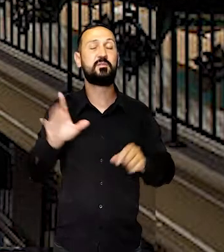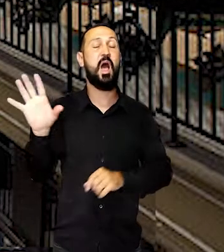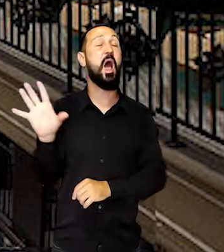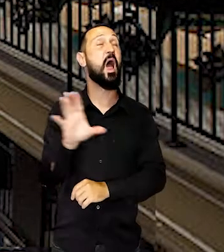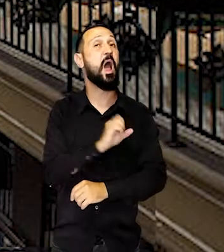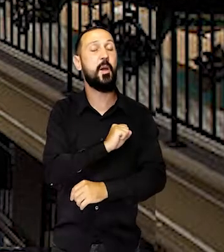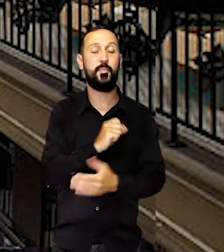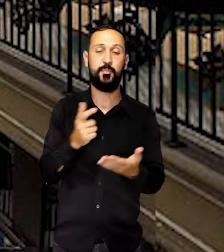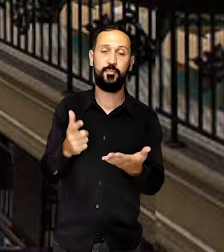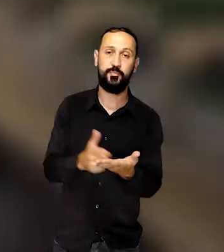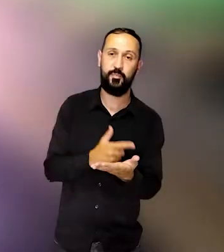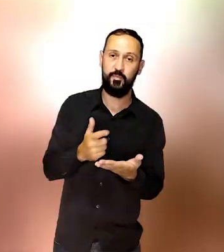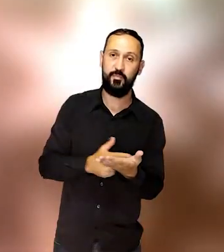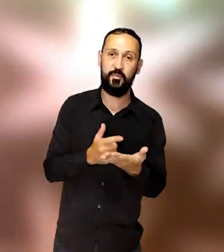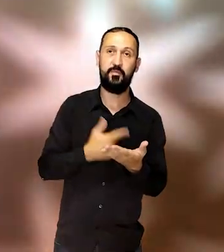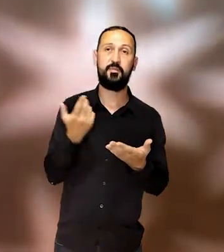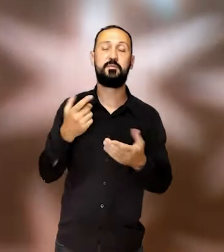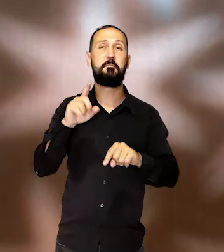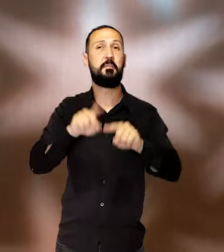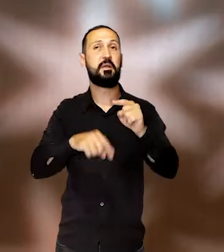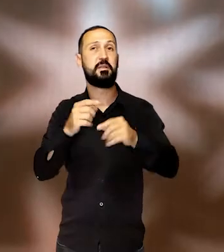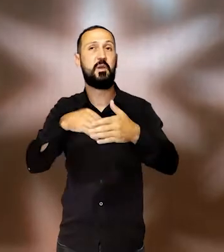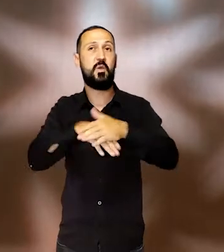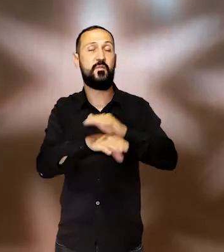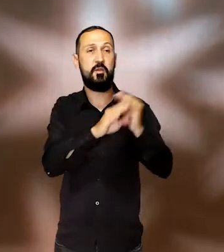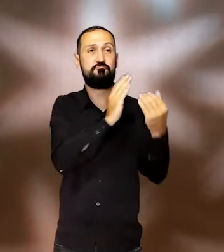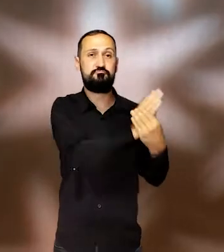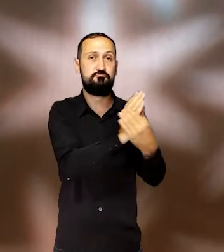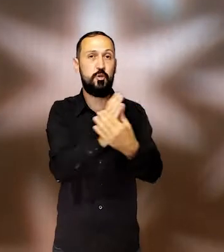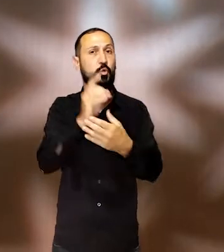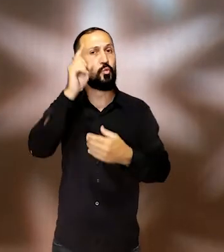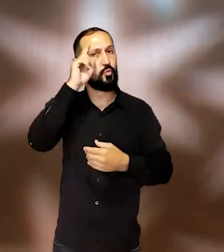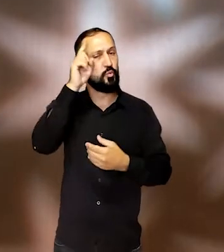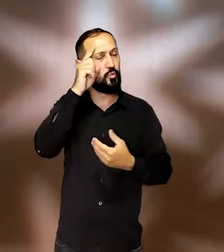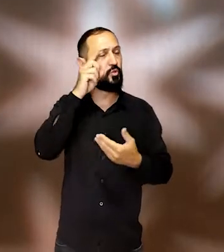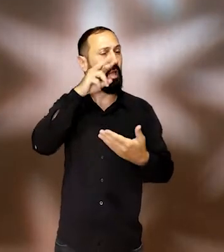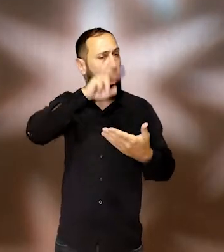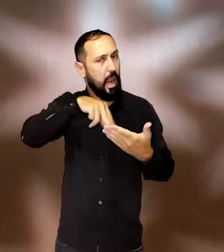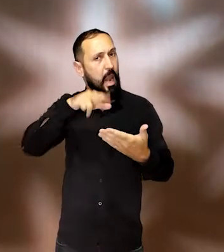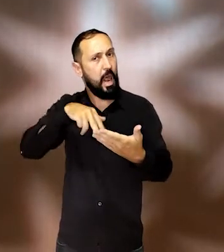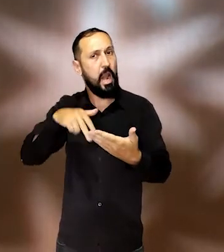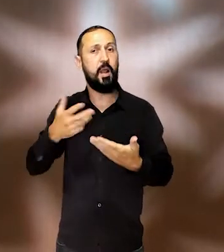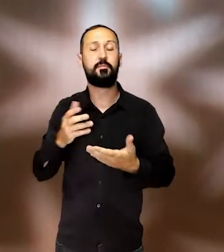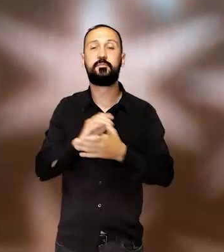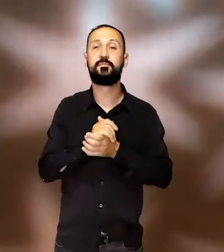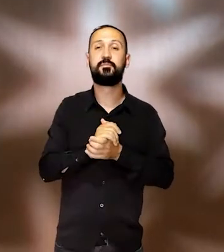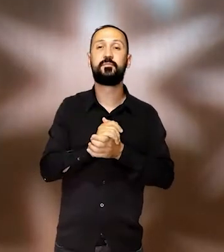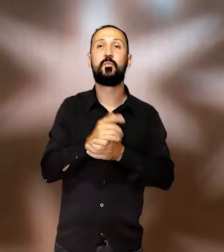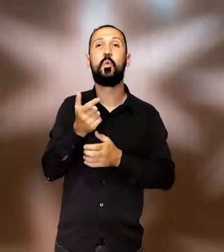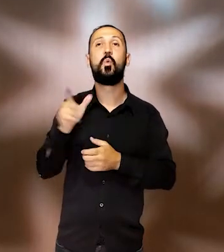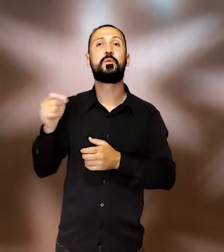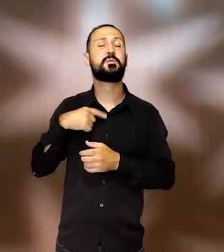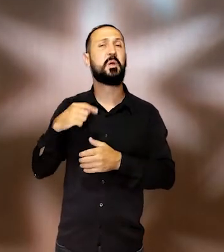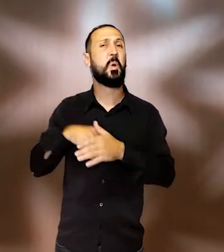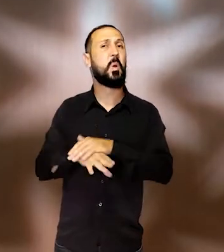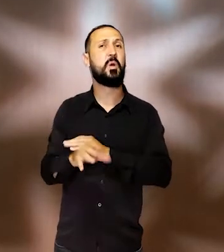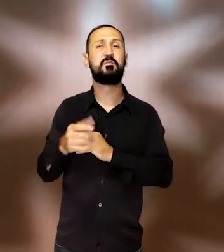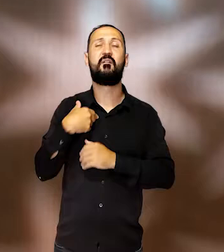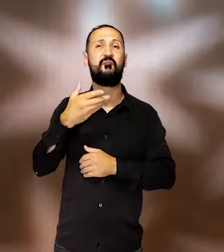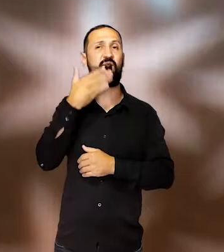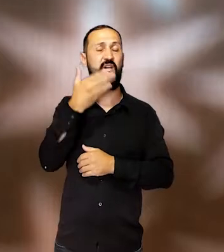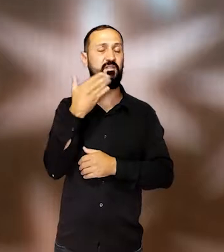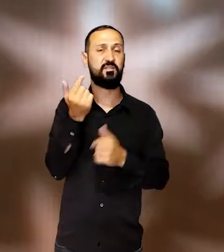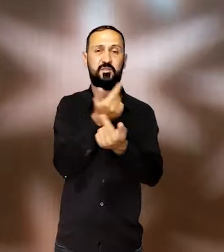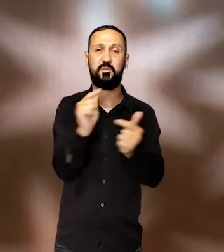são apaixonadas por livros, colecionam obras e não passam um dia sem exercer o hábito da leitura, outras já não têm